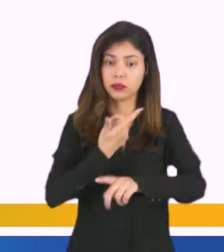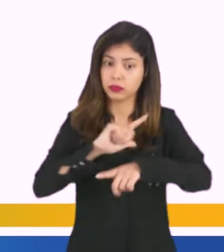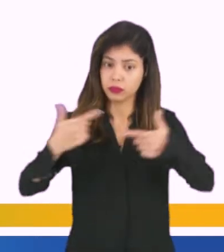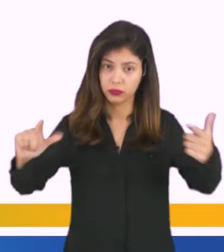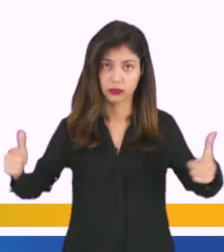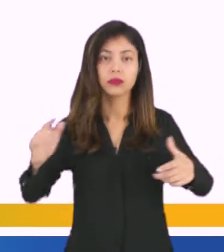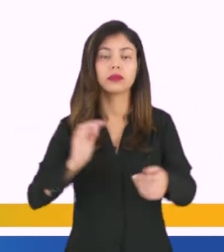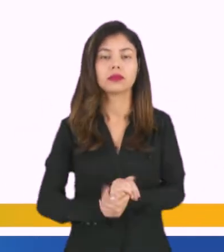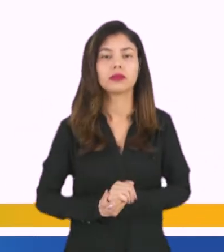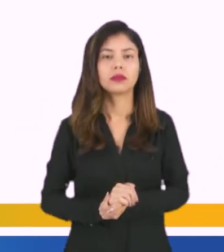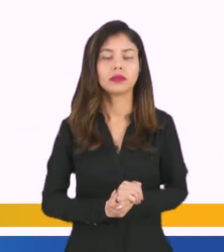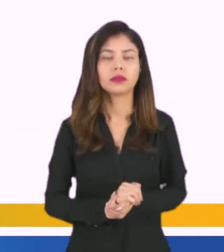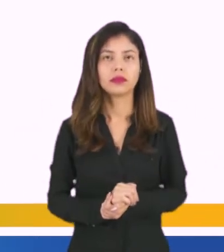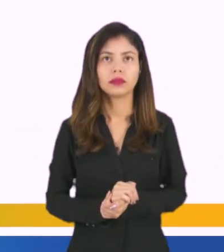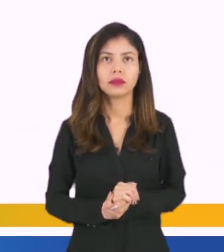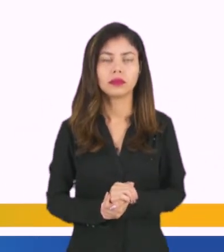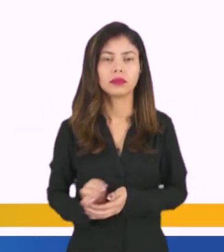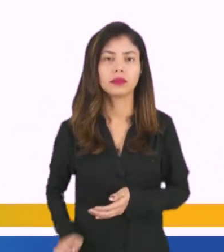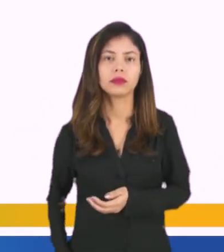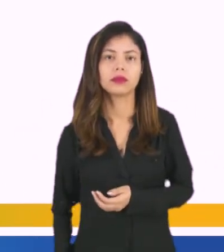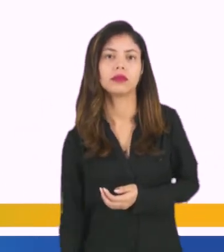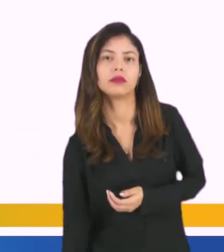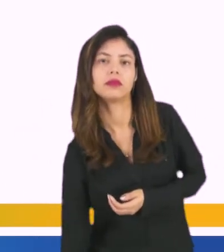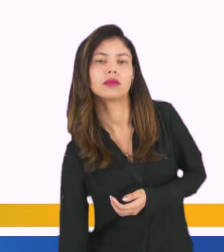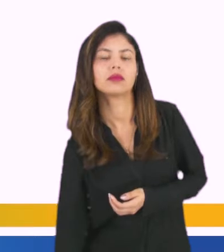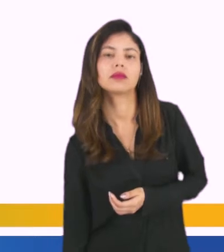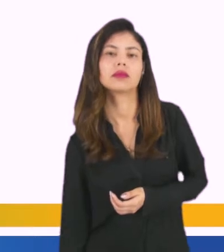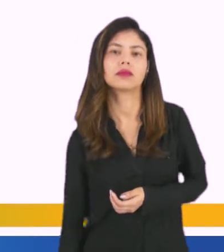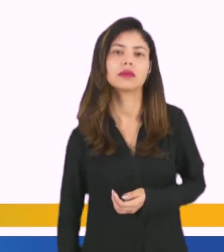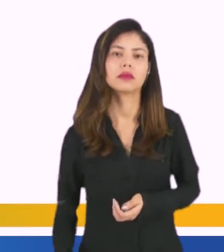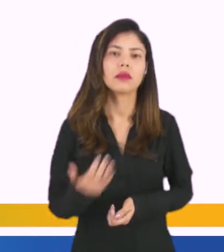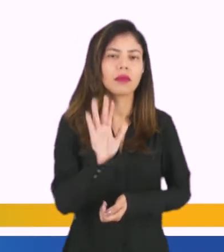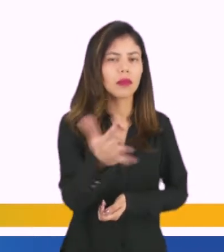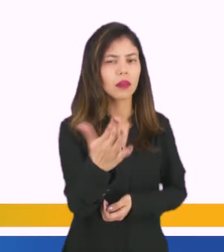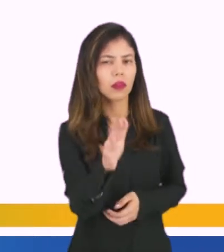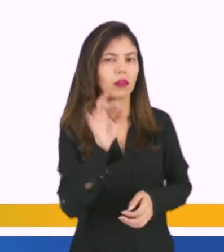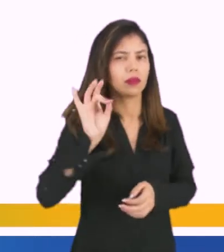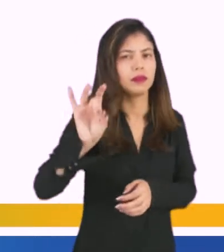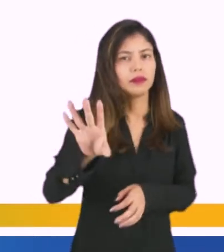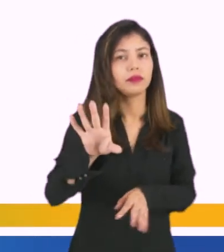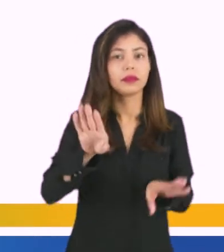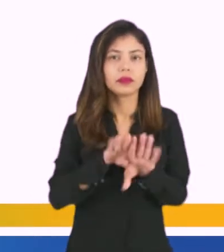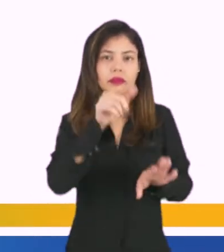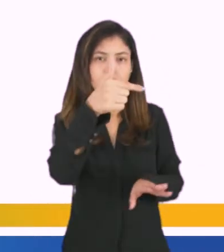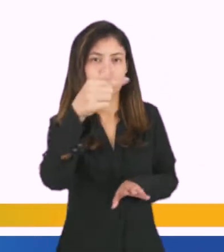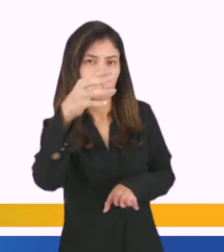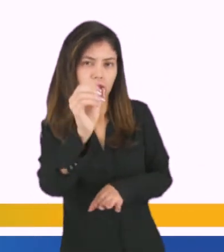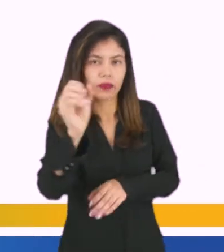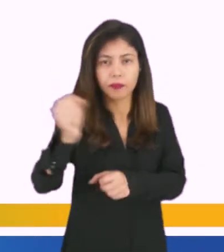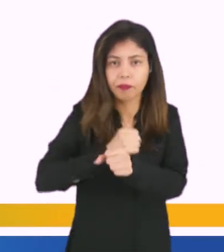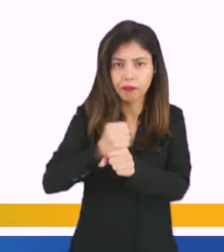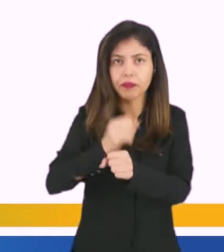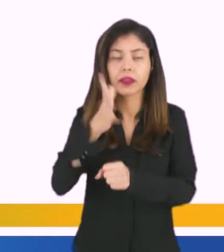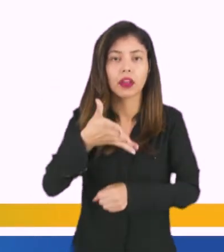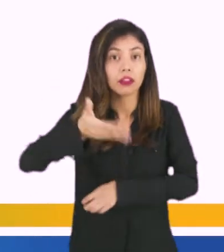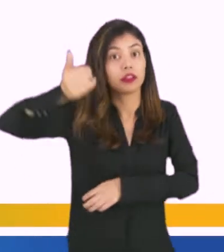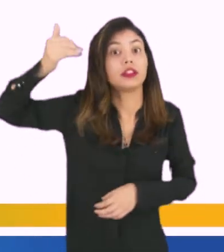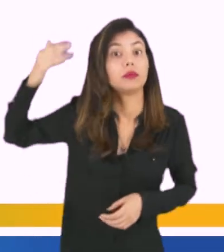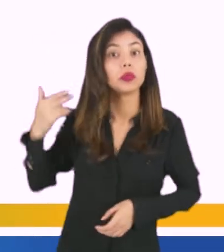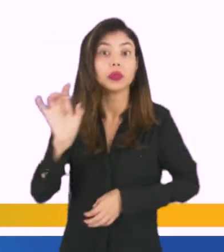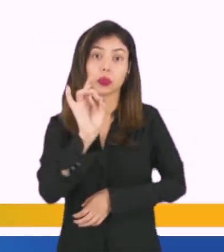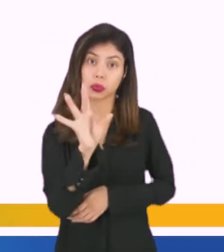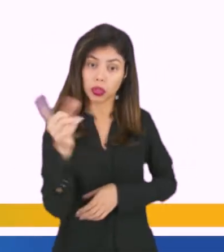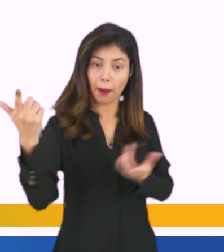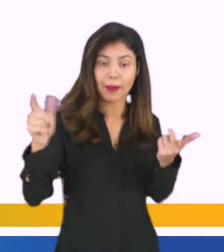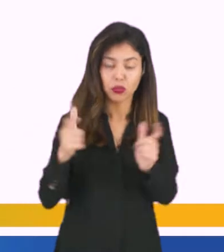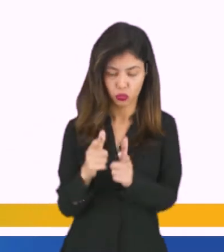aumentado, A gente vive mais ou menos aí até uns 70 anos, Antigamente a expectativa de vida era